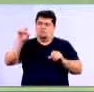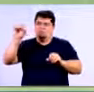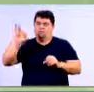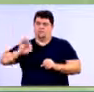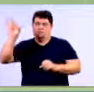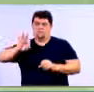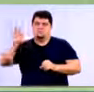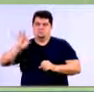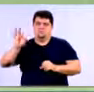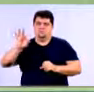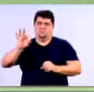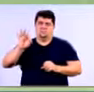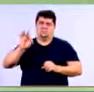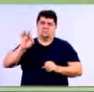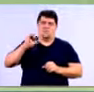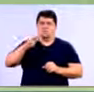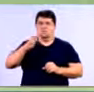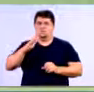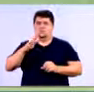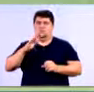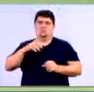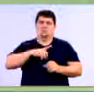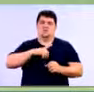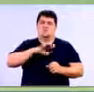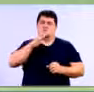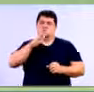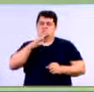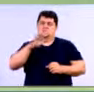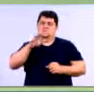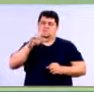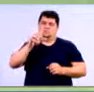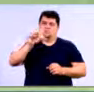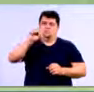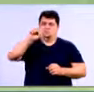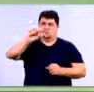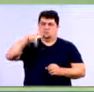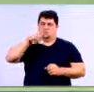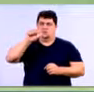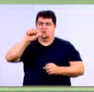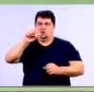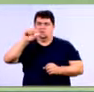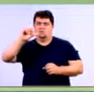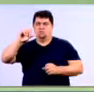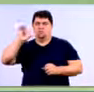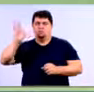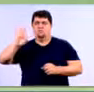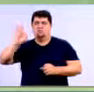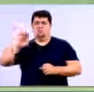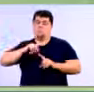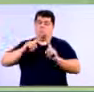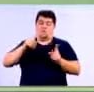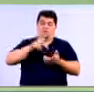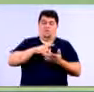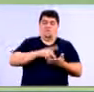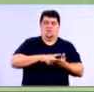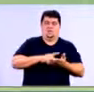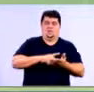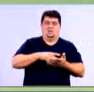90% de 0,89. Então, um produto rendeu 0,89%, mas na verdade eu só vou ganhar